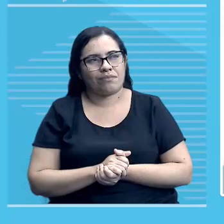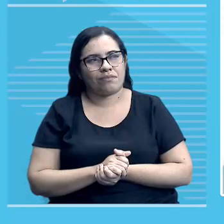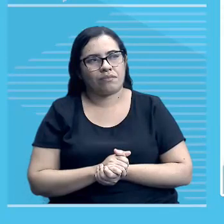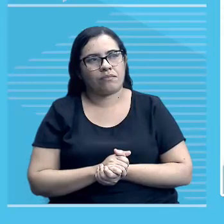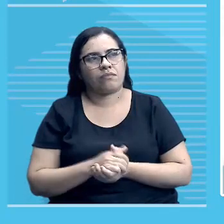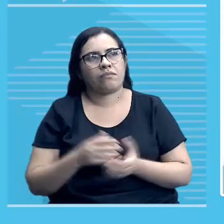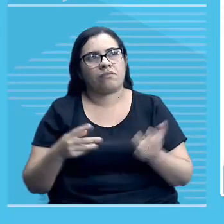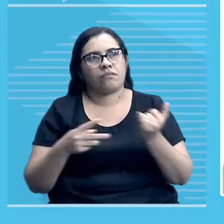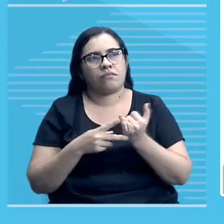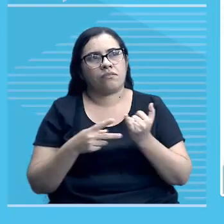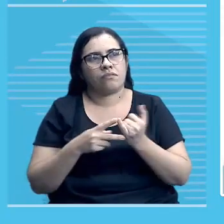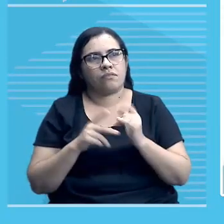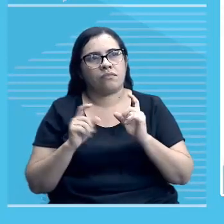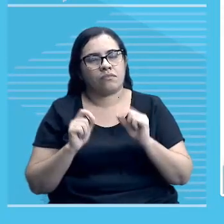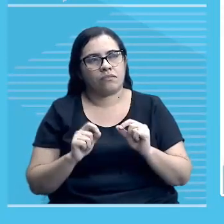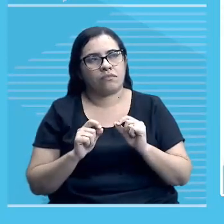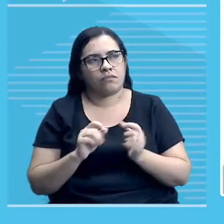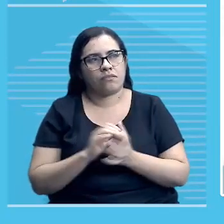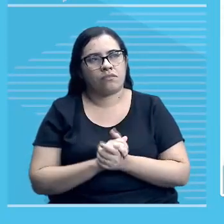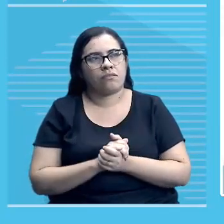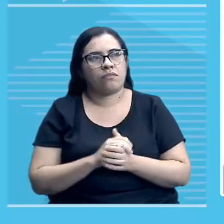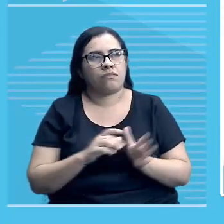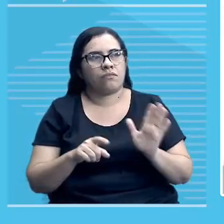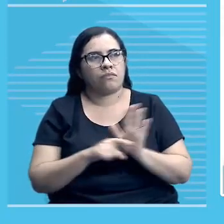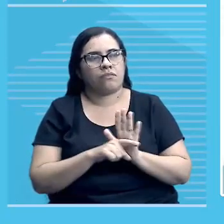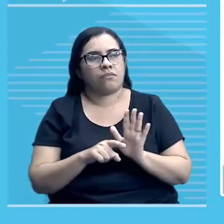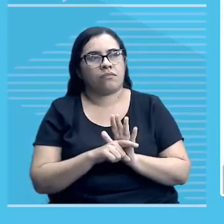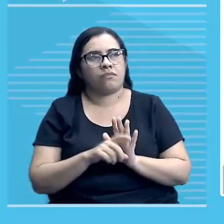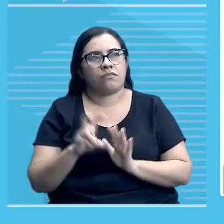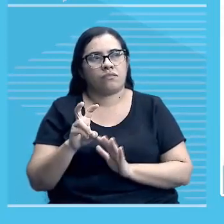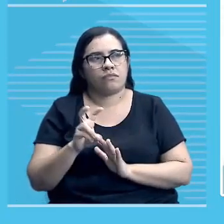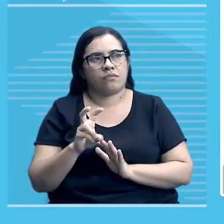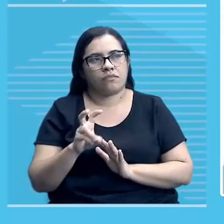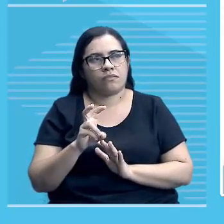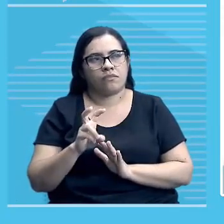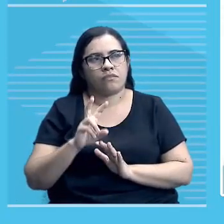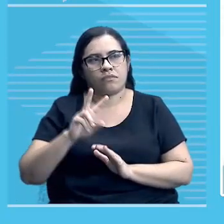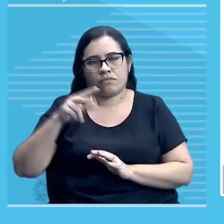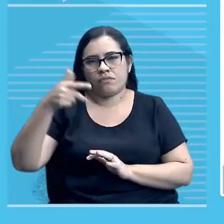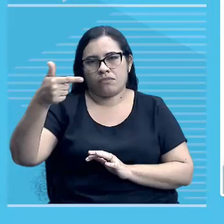Fica o delta menos 5 ao quadrado